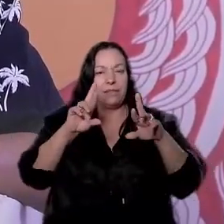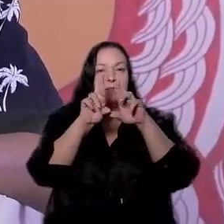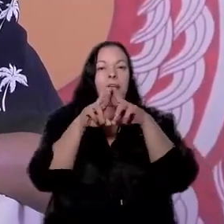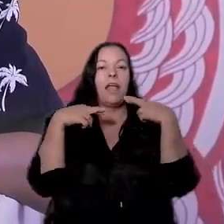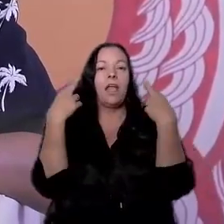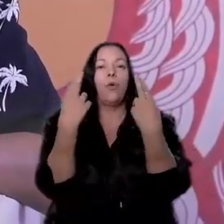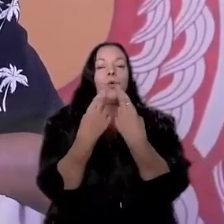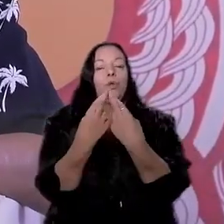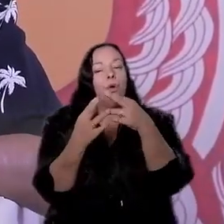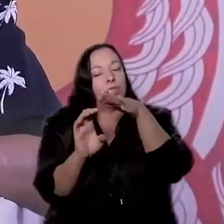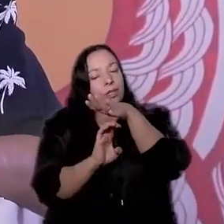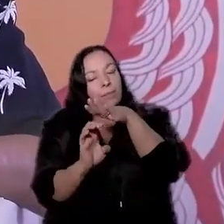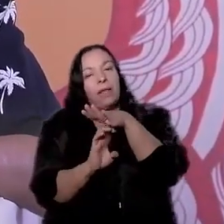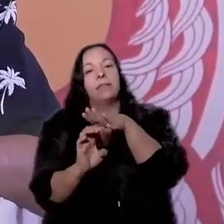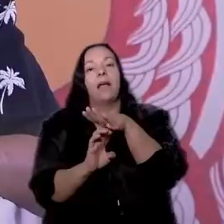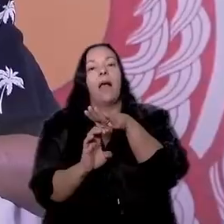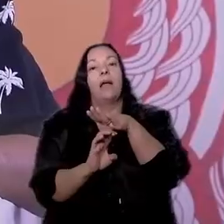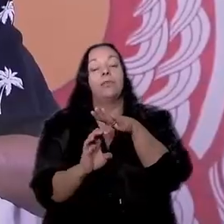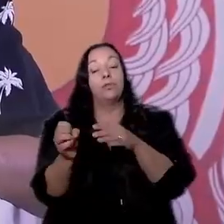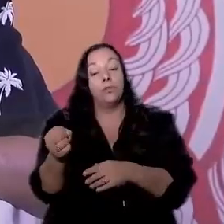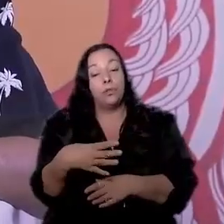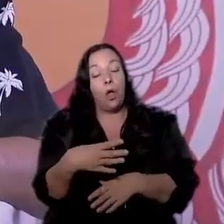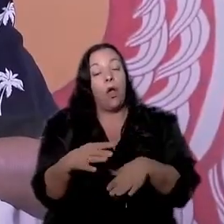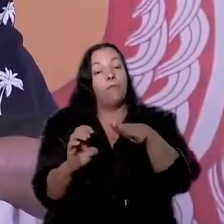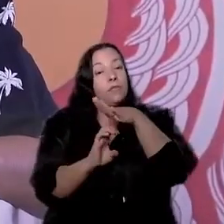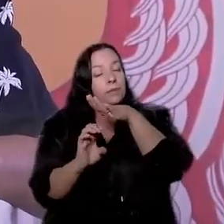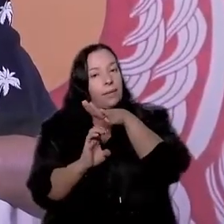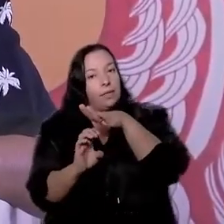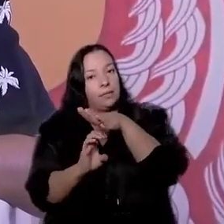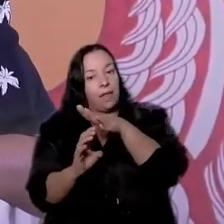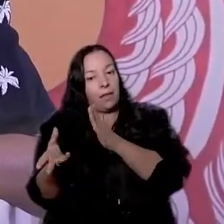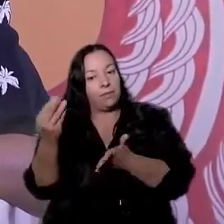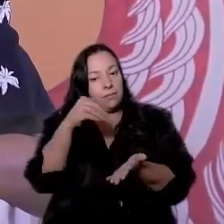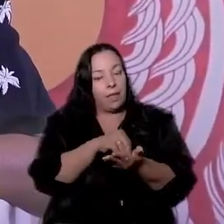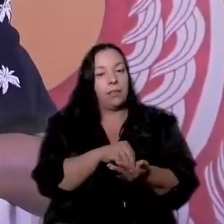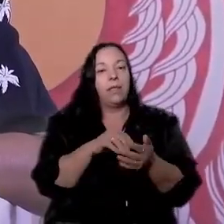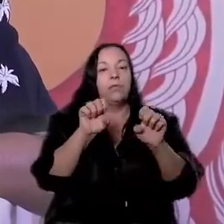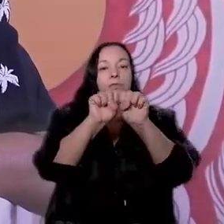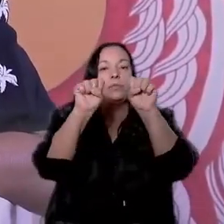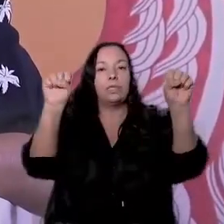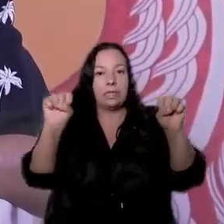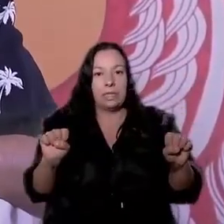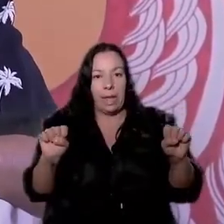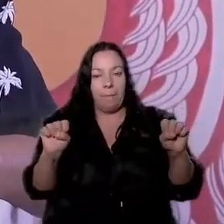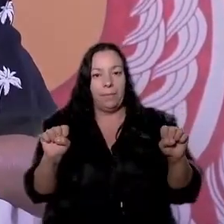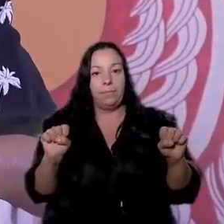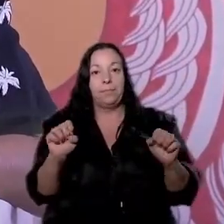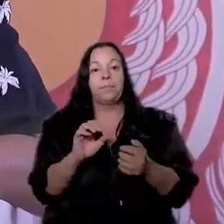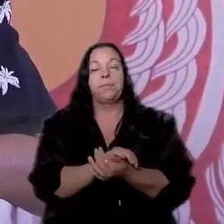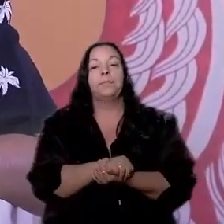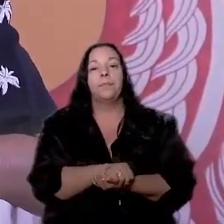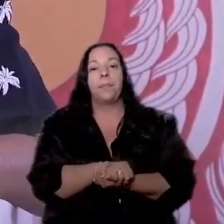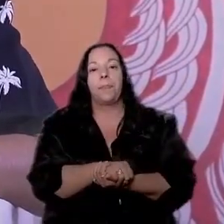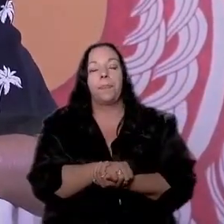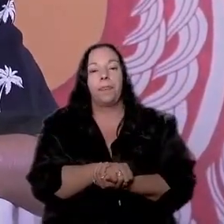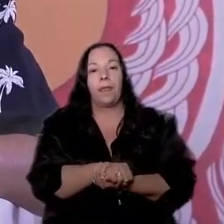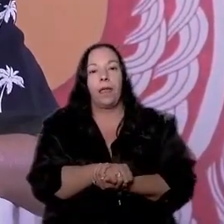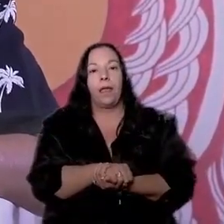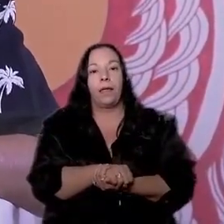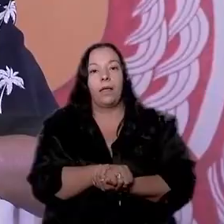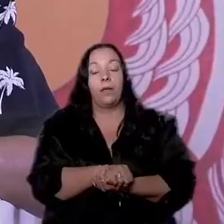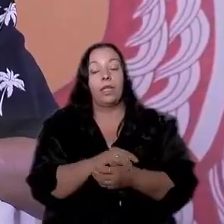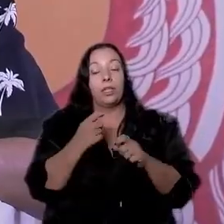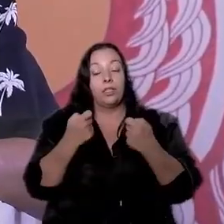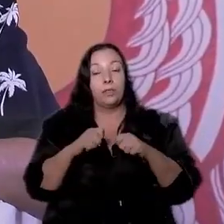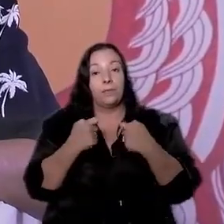com empresários e estamos trazendo novos empresários para dentro do sistema. Mas isso somente não é suficiente. O